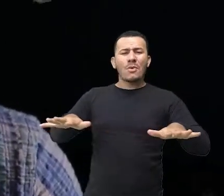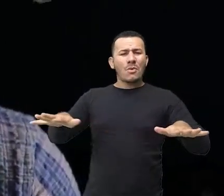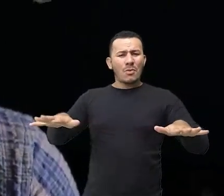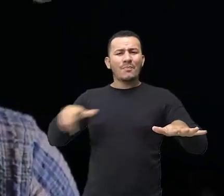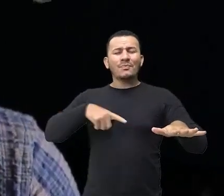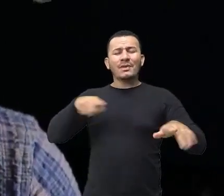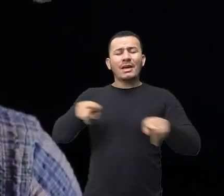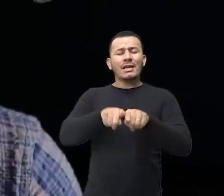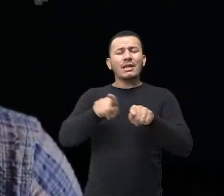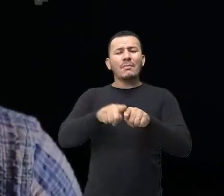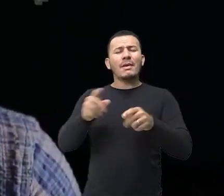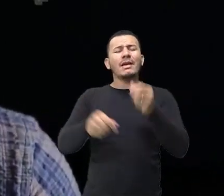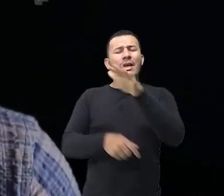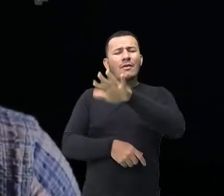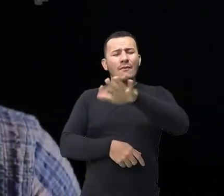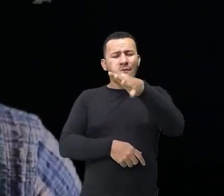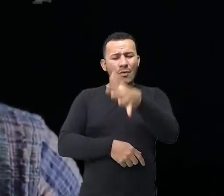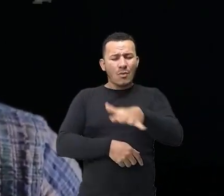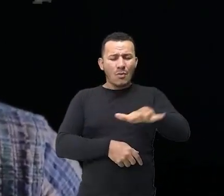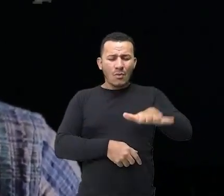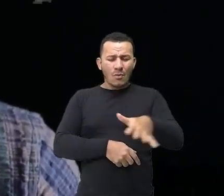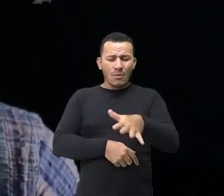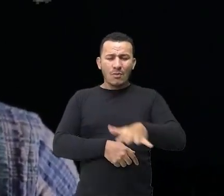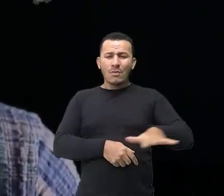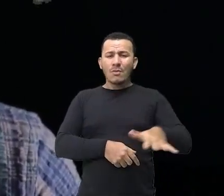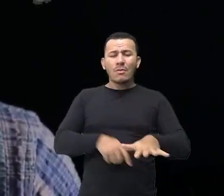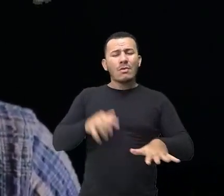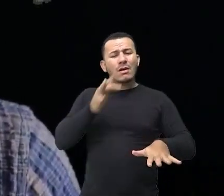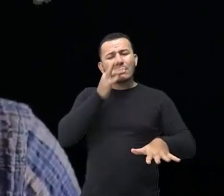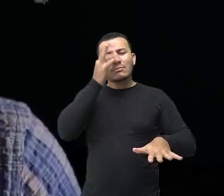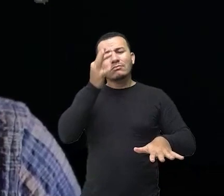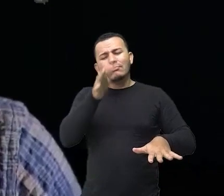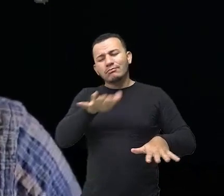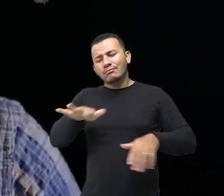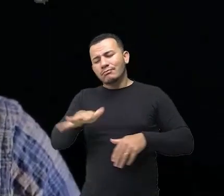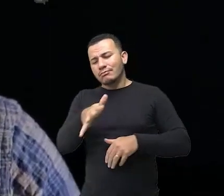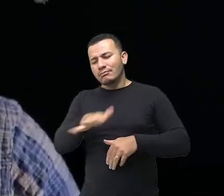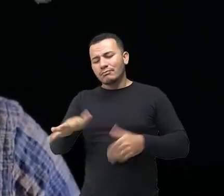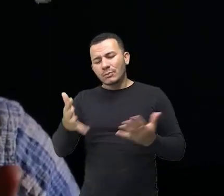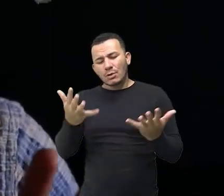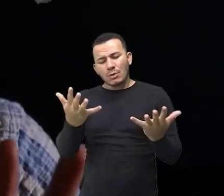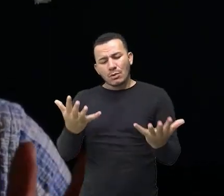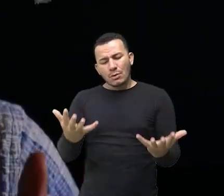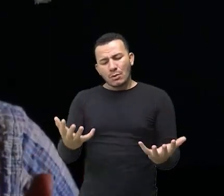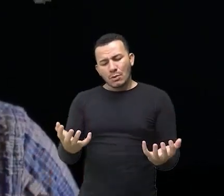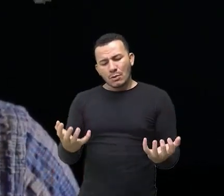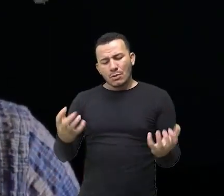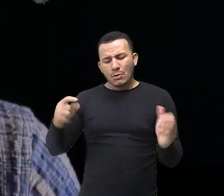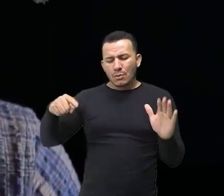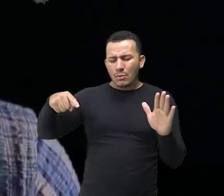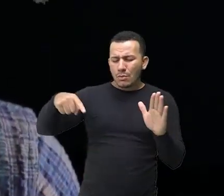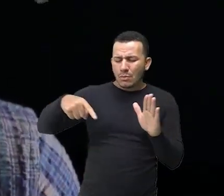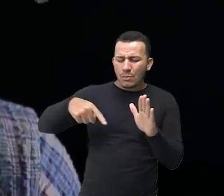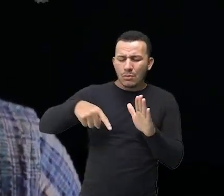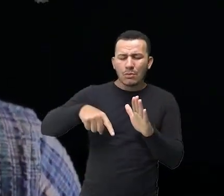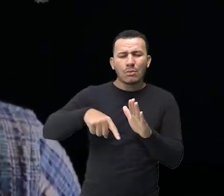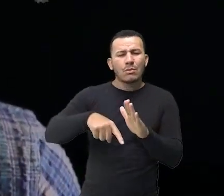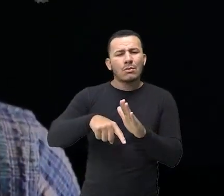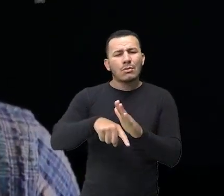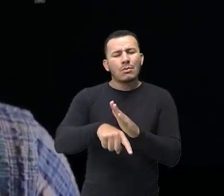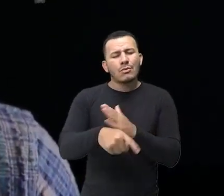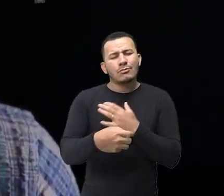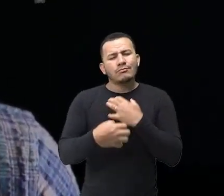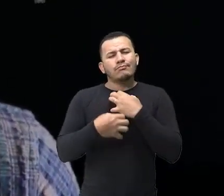muitas folhas, pétalas secas, mergulho fundo em